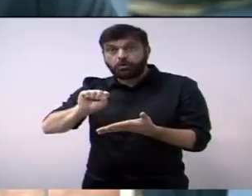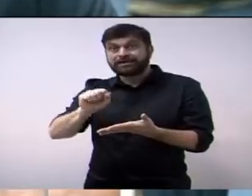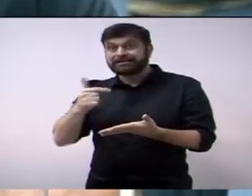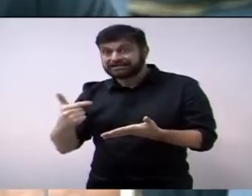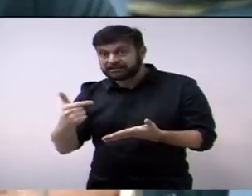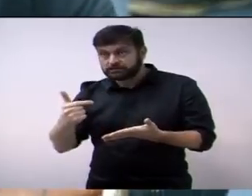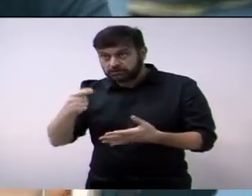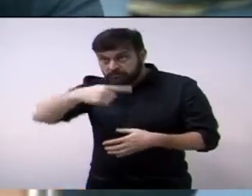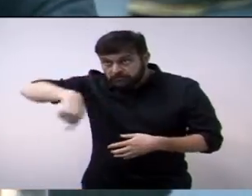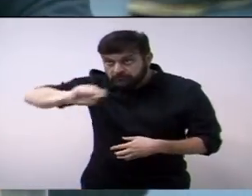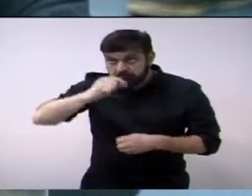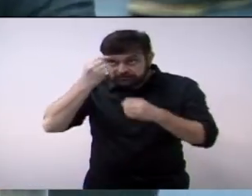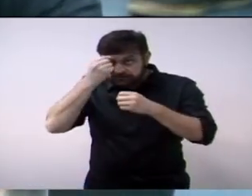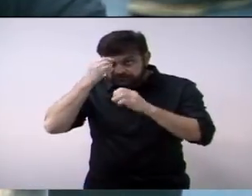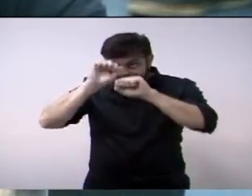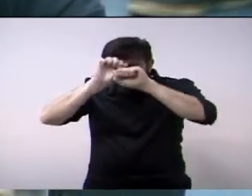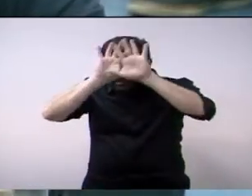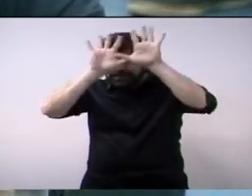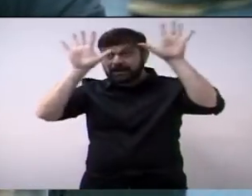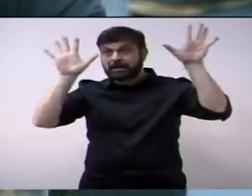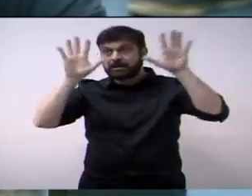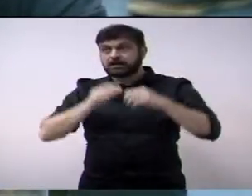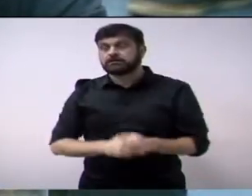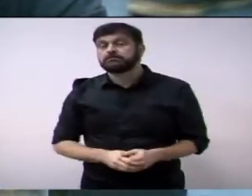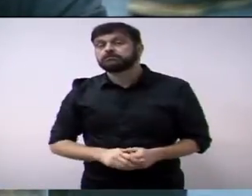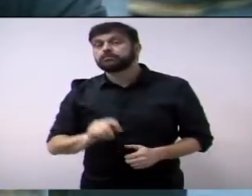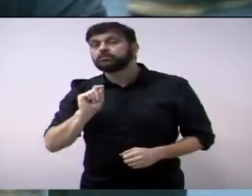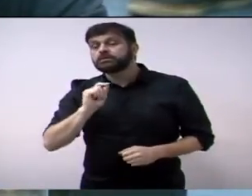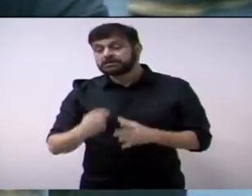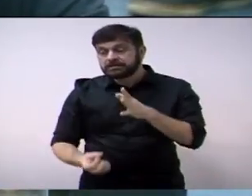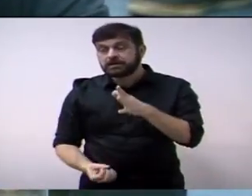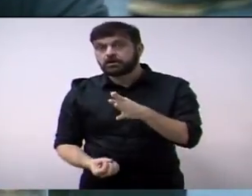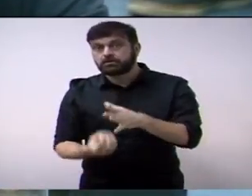servidores saberem, quando se fala sobre a situação